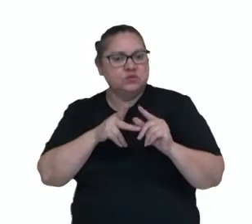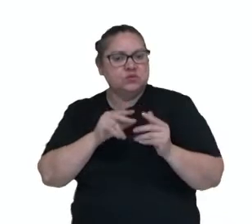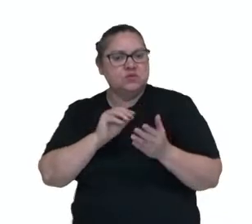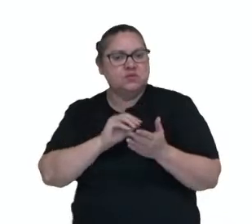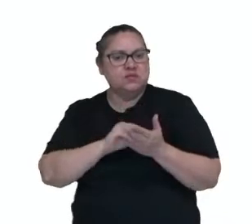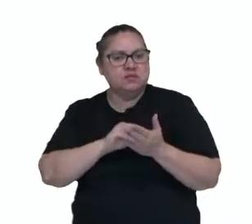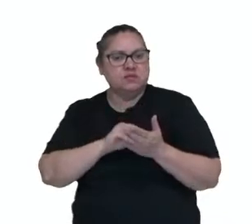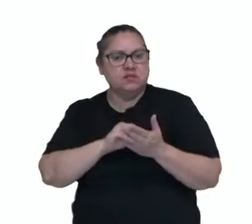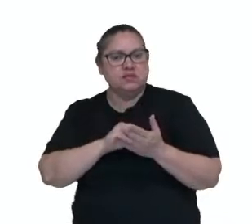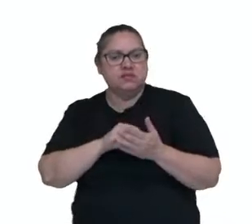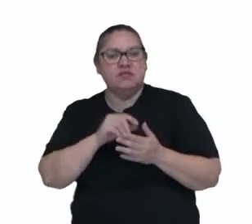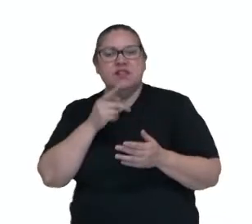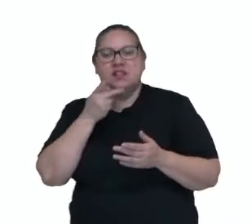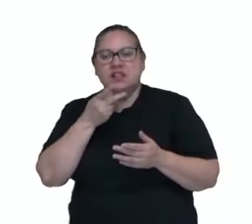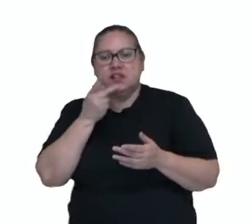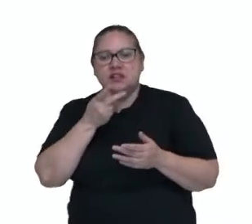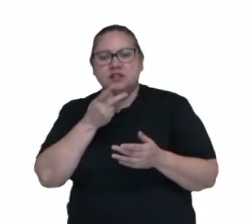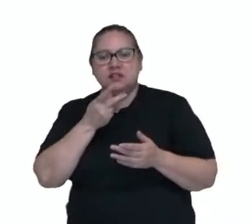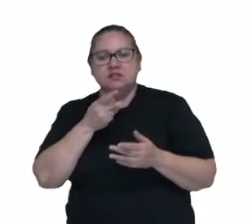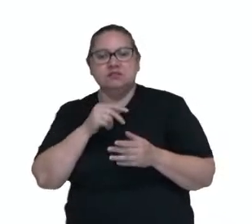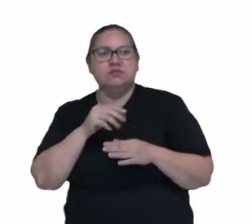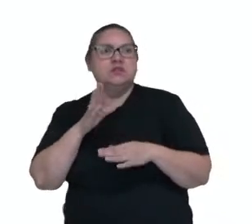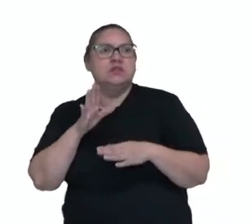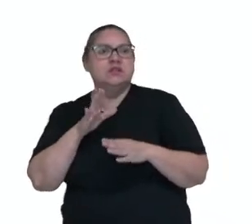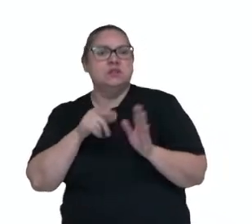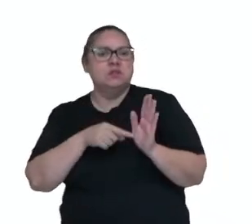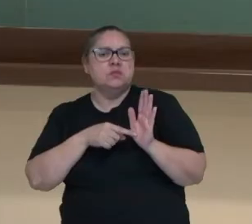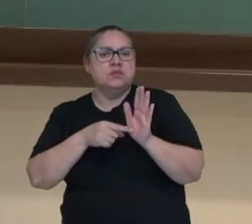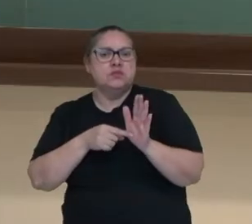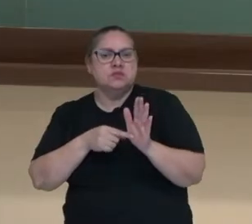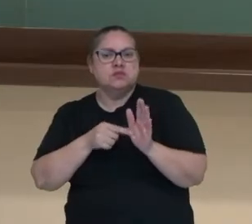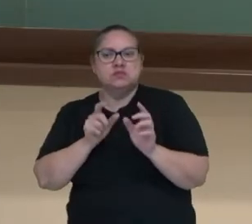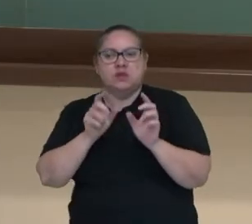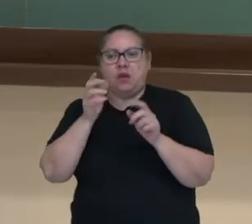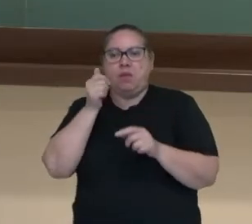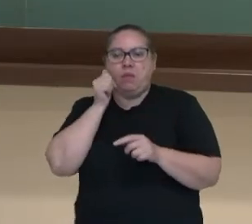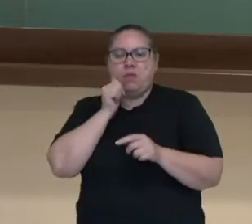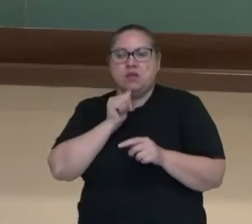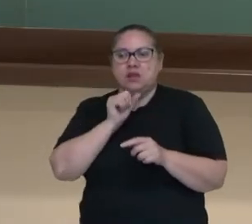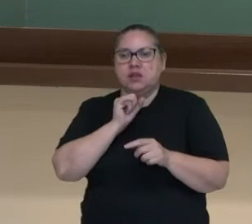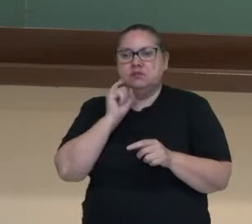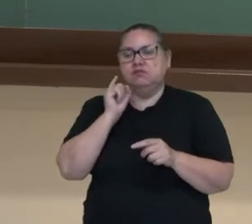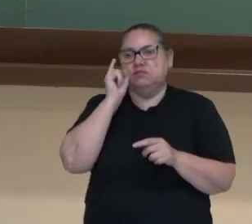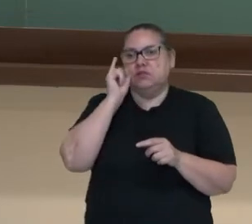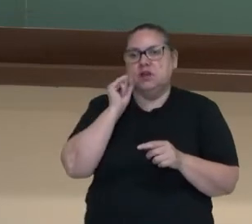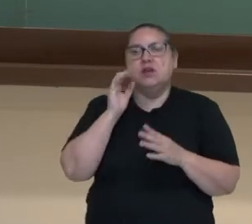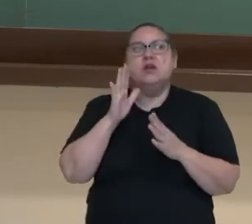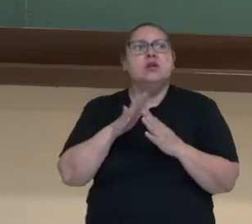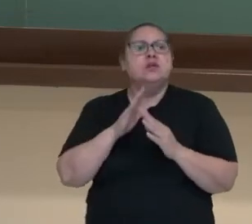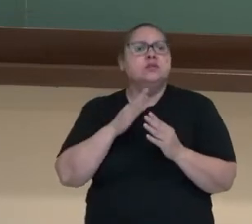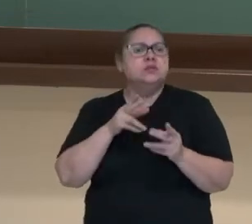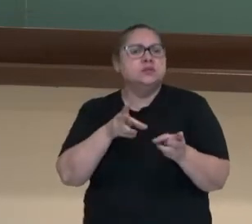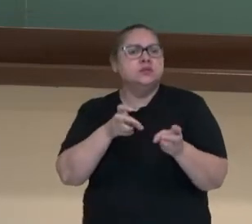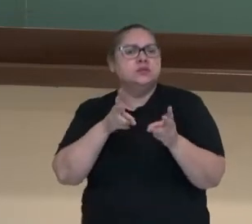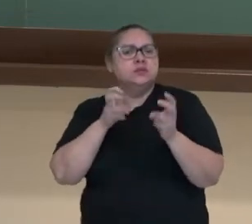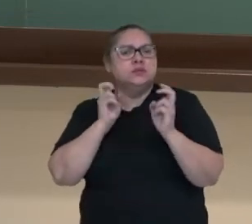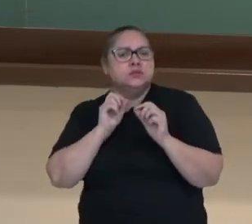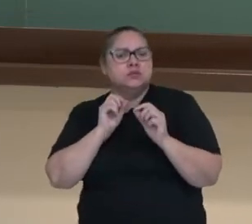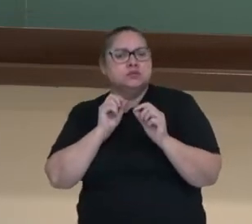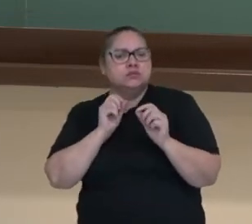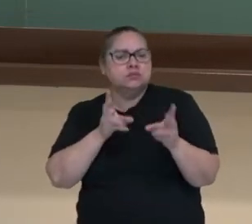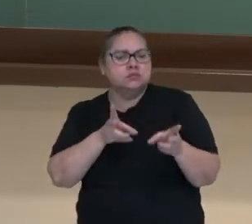mulher, ridicularizando o amor cortês e a imagem de mulher ideal. Nesse texto, então, nós percebemos